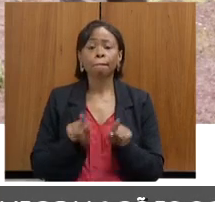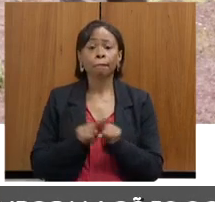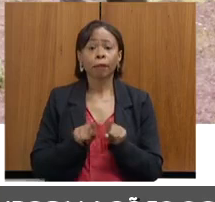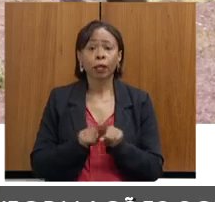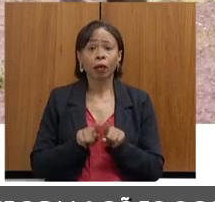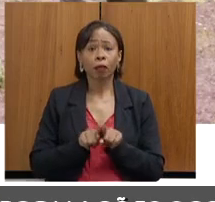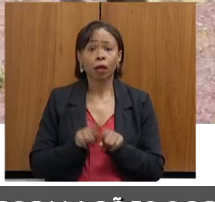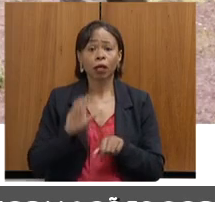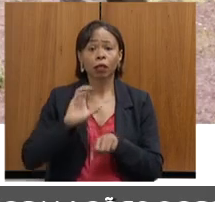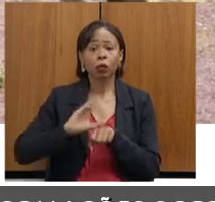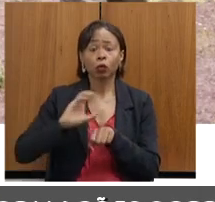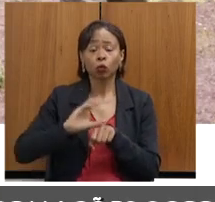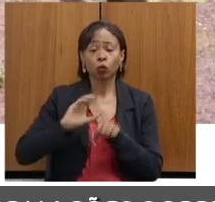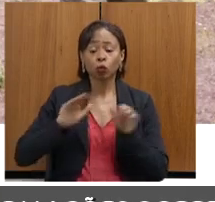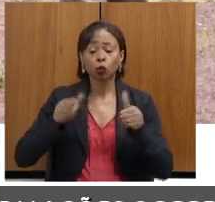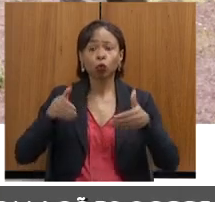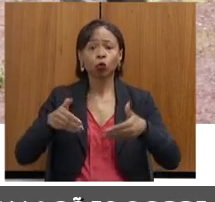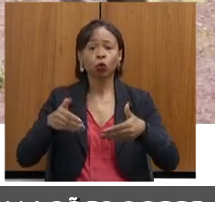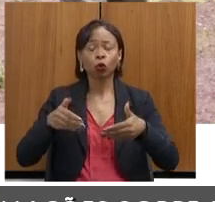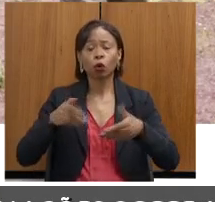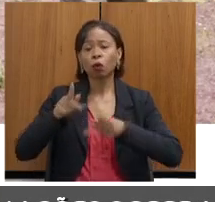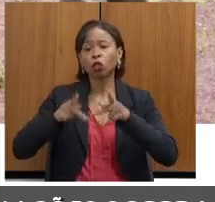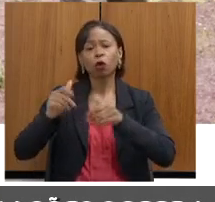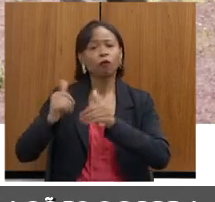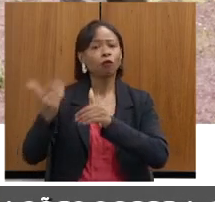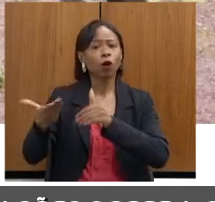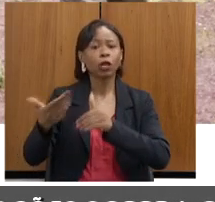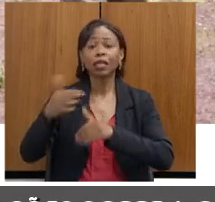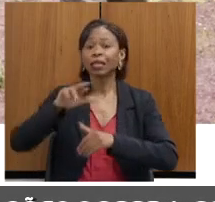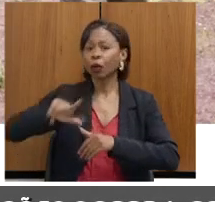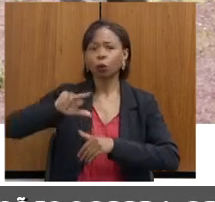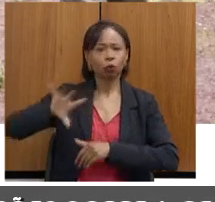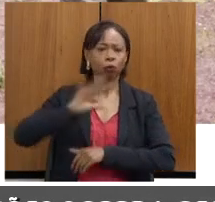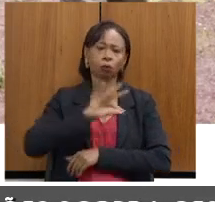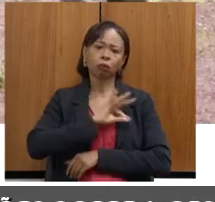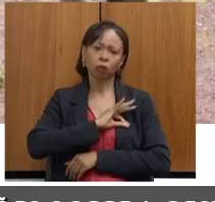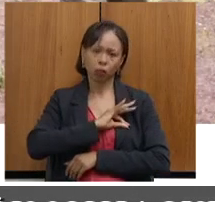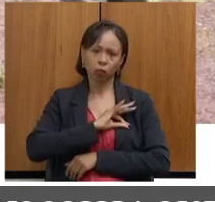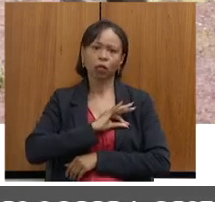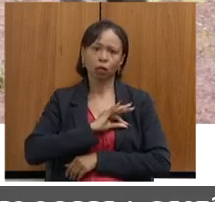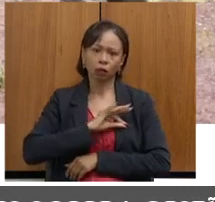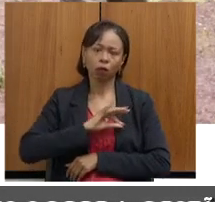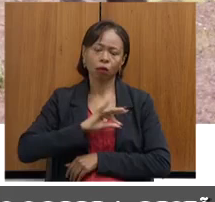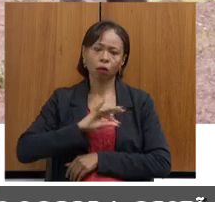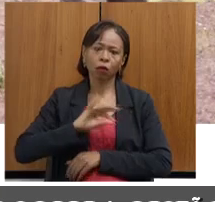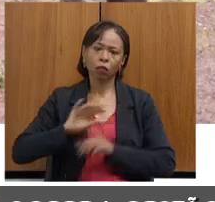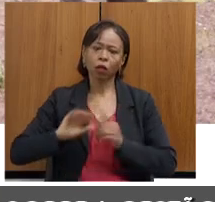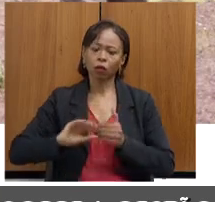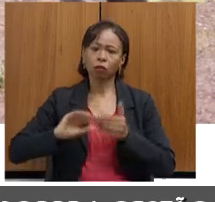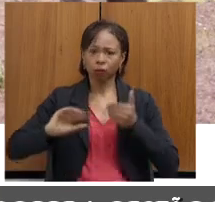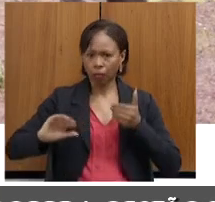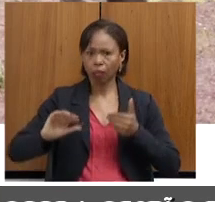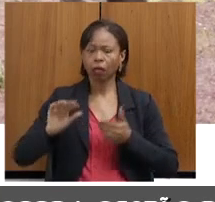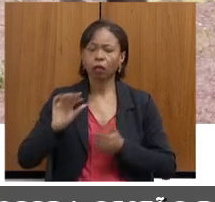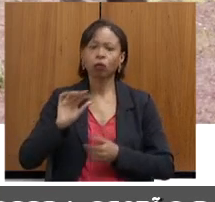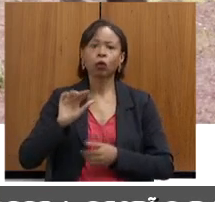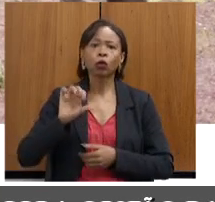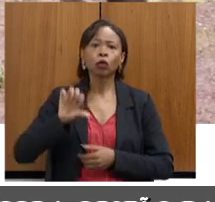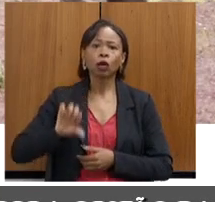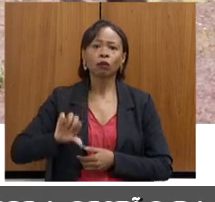cursos oferecidos ao público externo não policial não não pertencentes à instituição